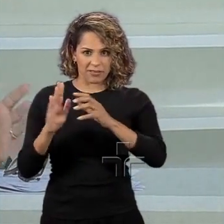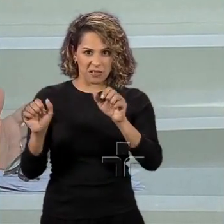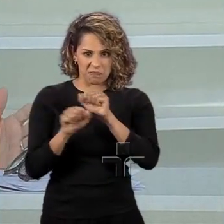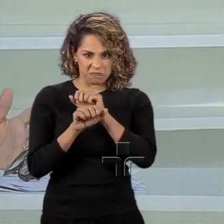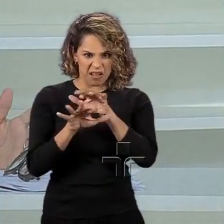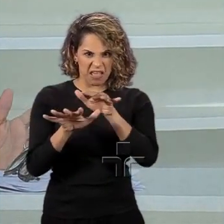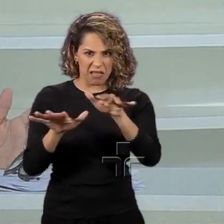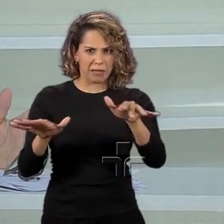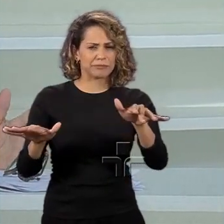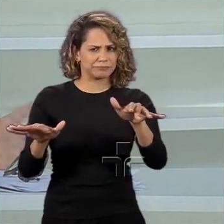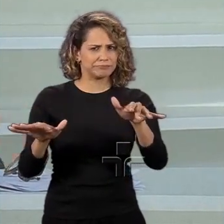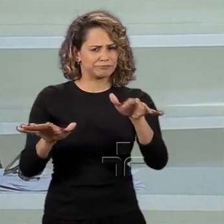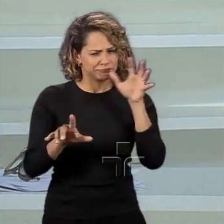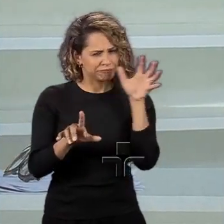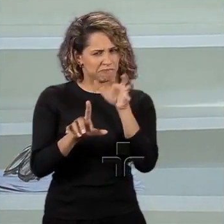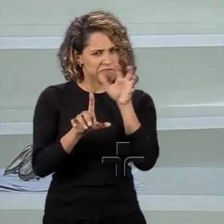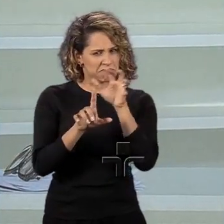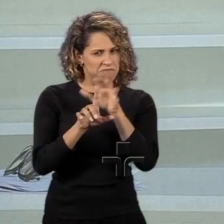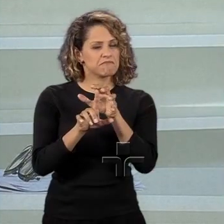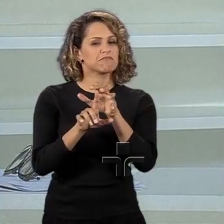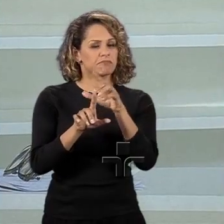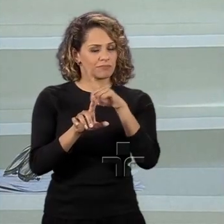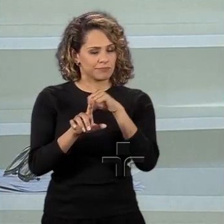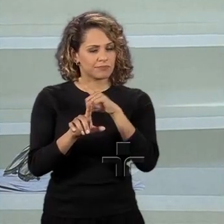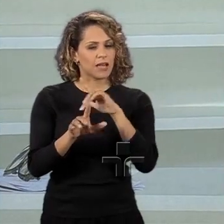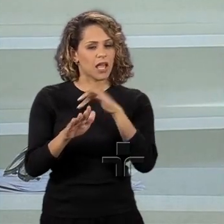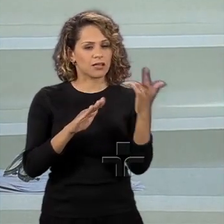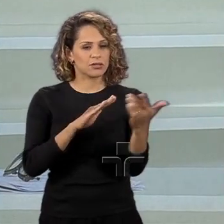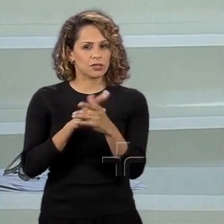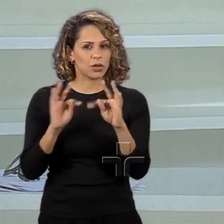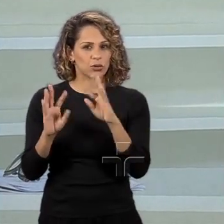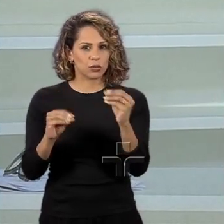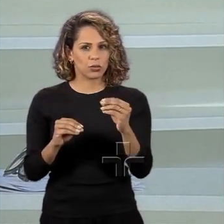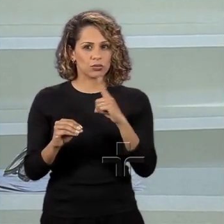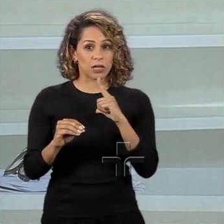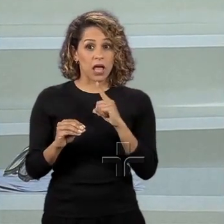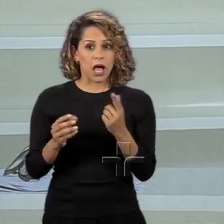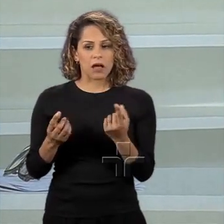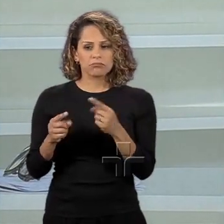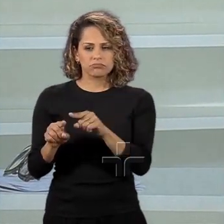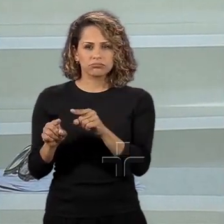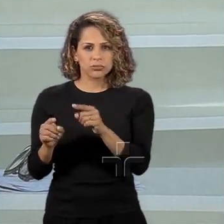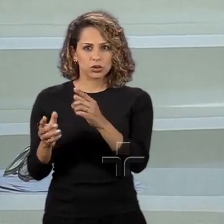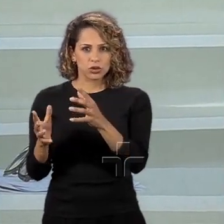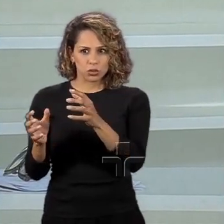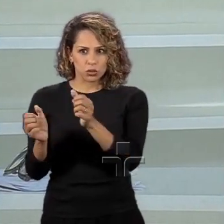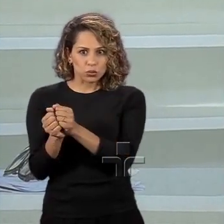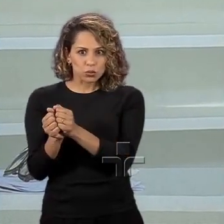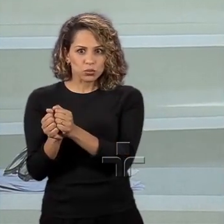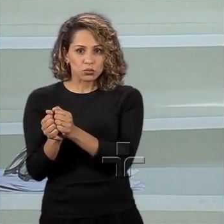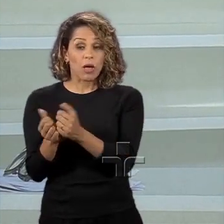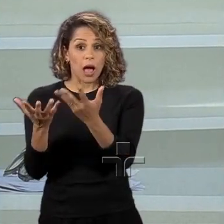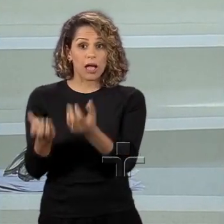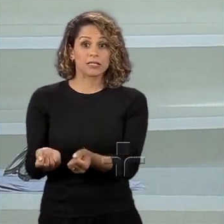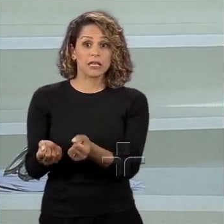estiver do lado deles, você tem tudo. Se você estiver em alguma posição diferenciada, você não tem nada e é destruída e dizimada.